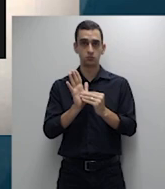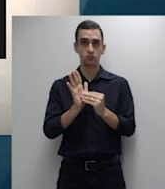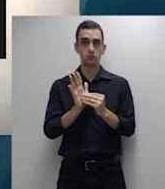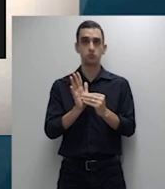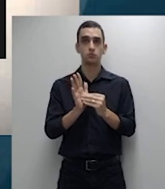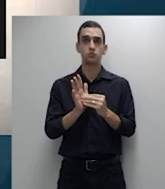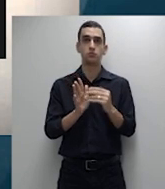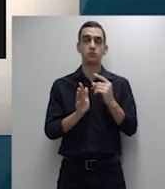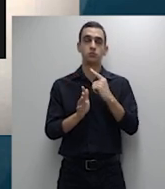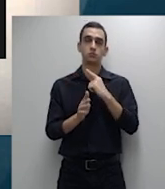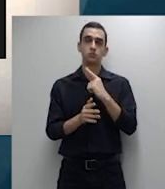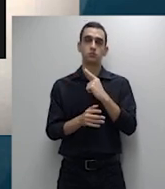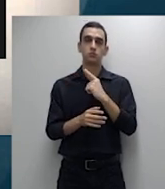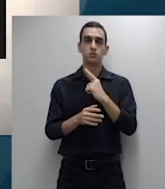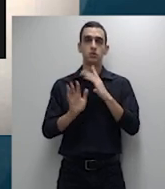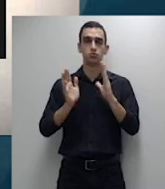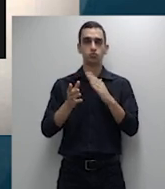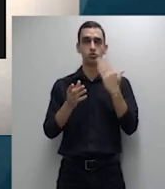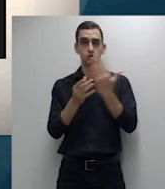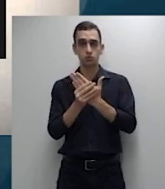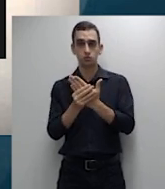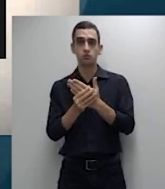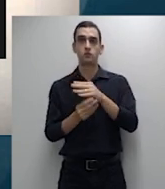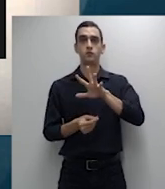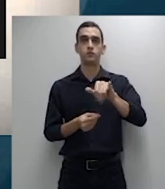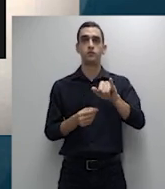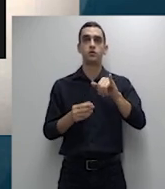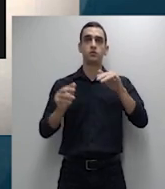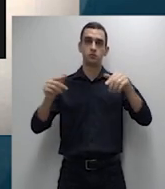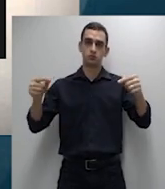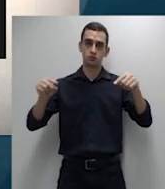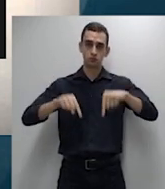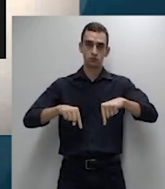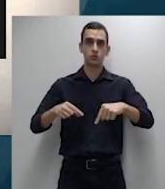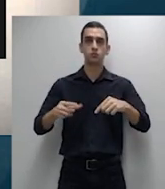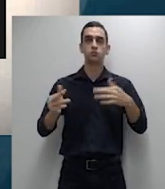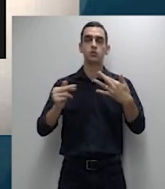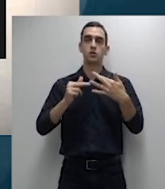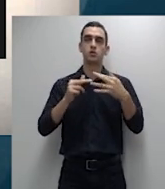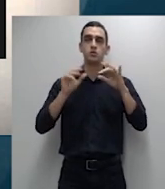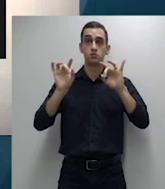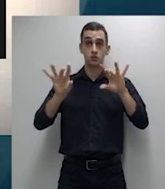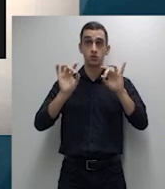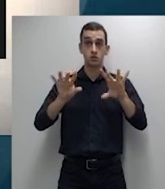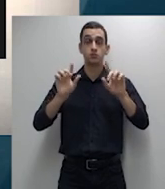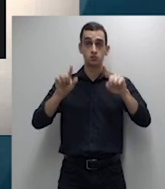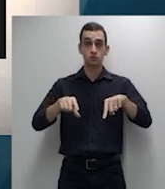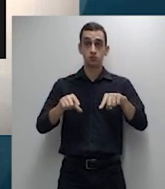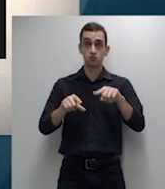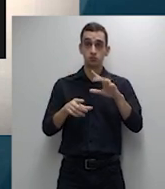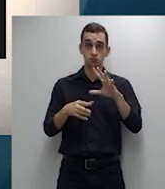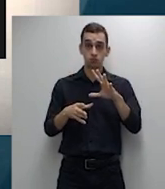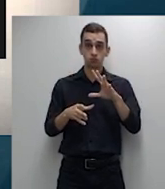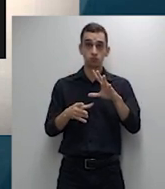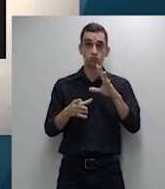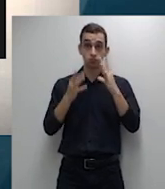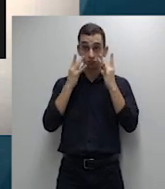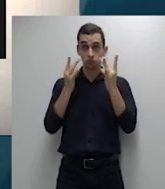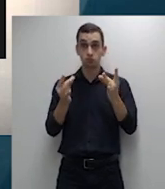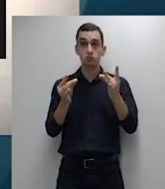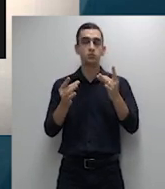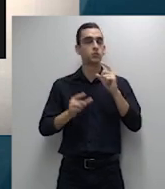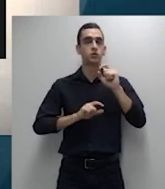próprio e não acaso o que faz julgamento agora é o próprio prospecção com essa observação tem que ser dado o julgamento